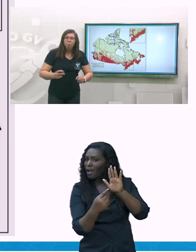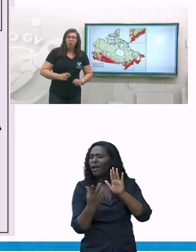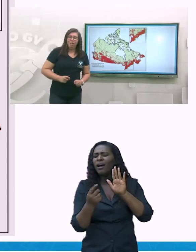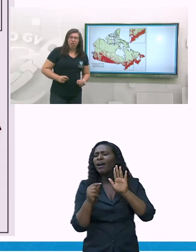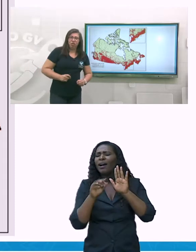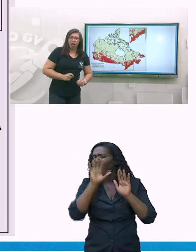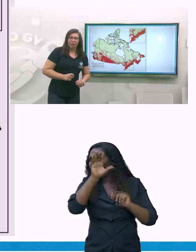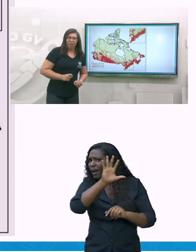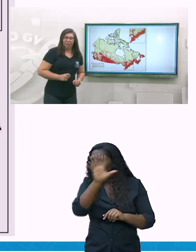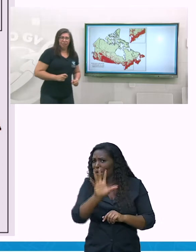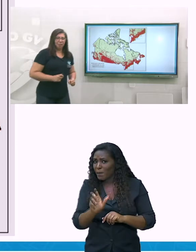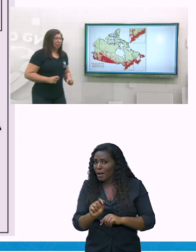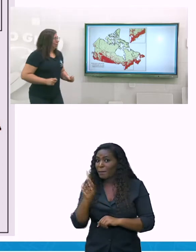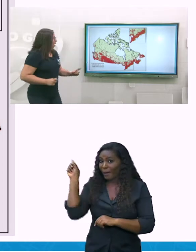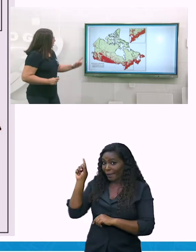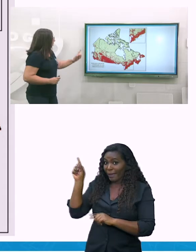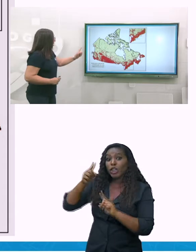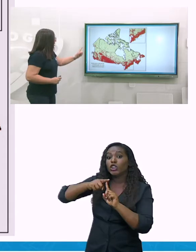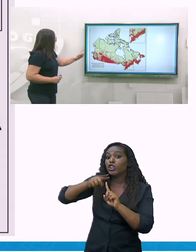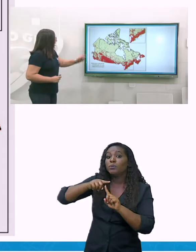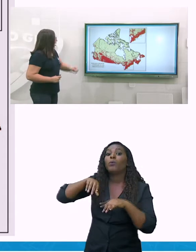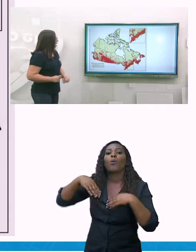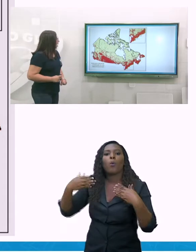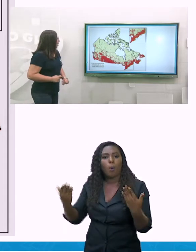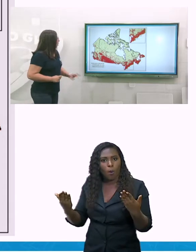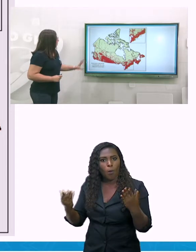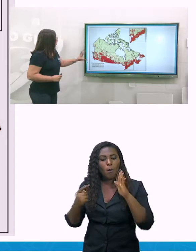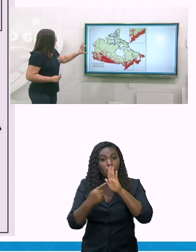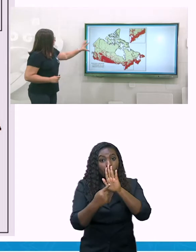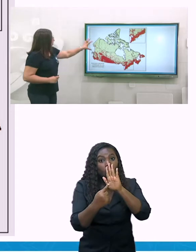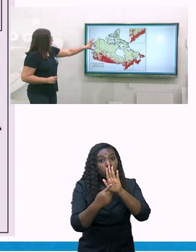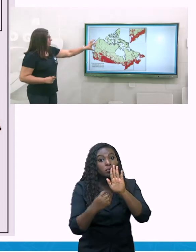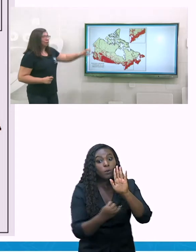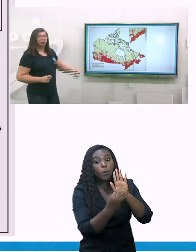divisão política canadense. Aqui, a